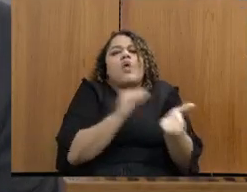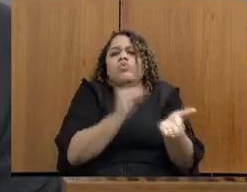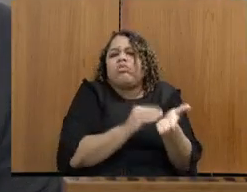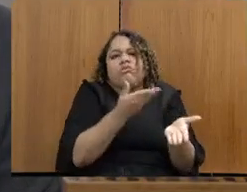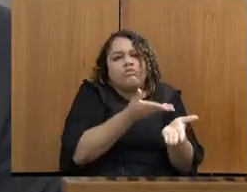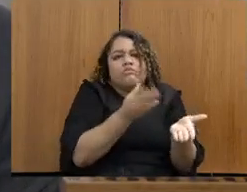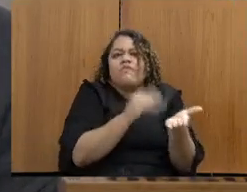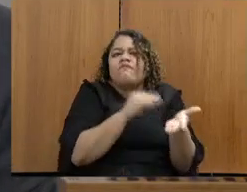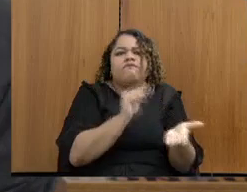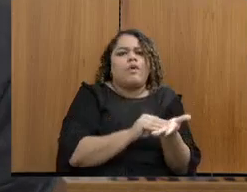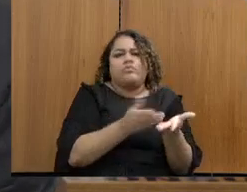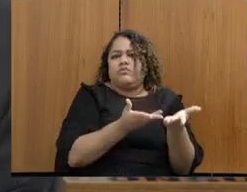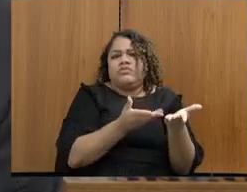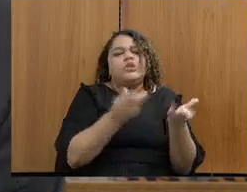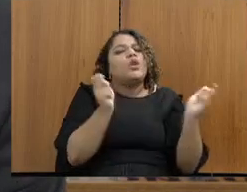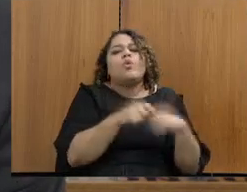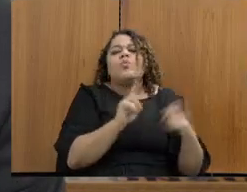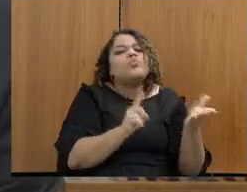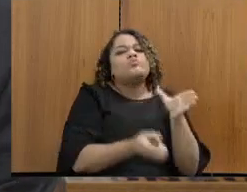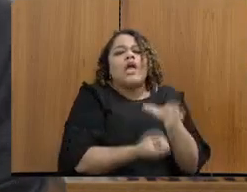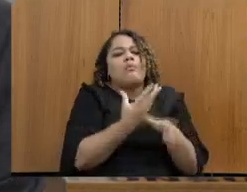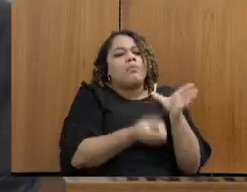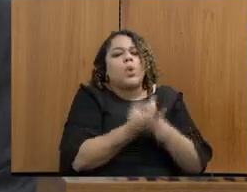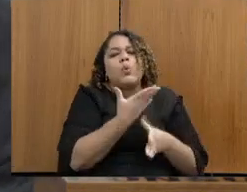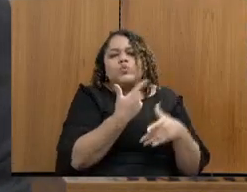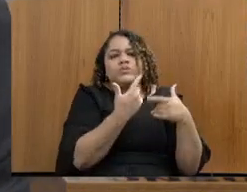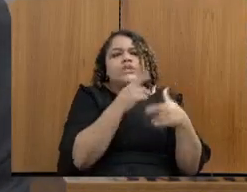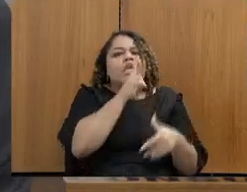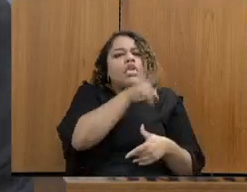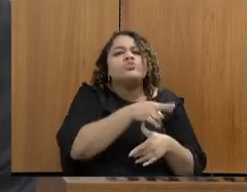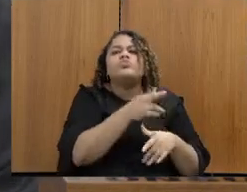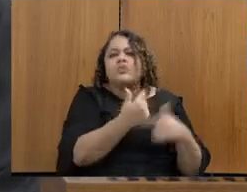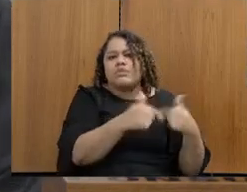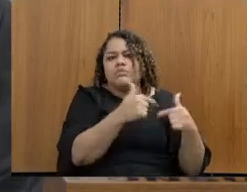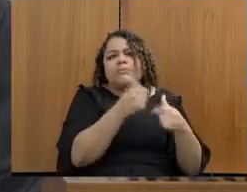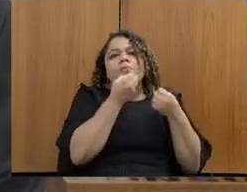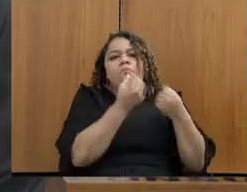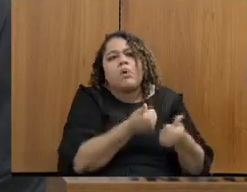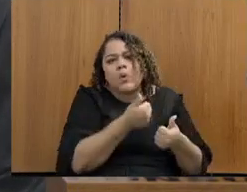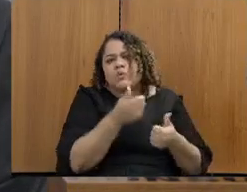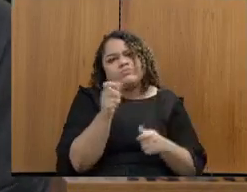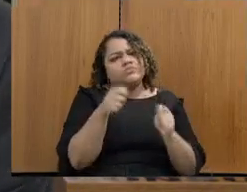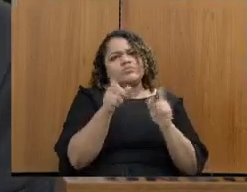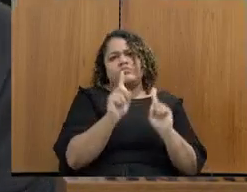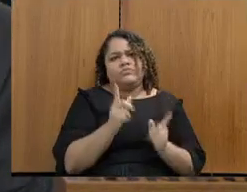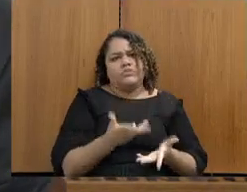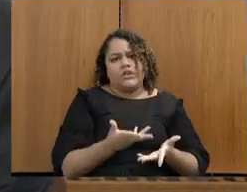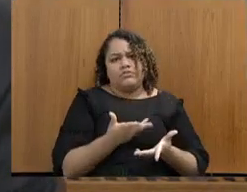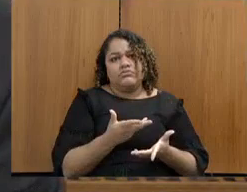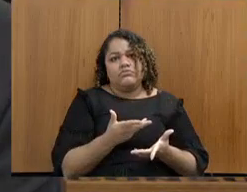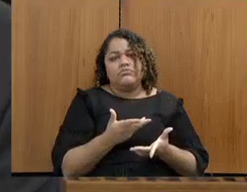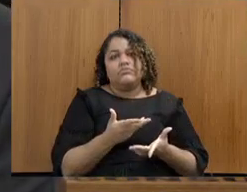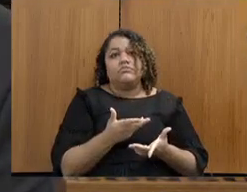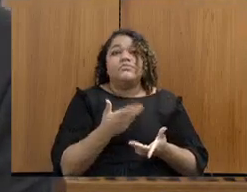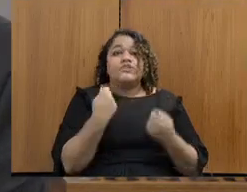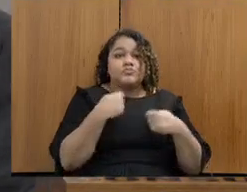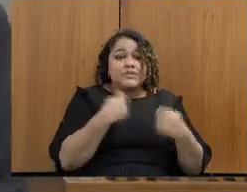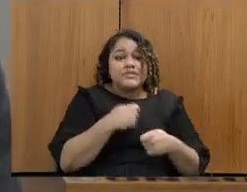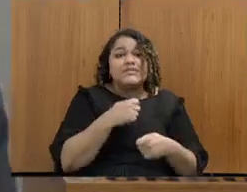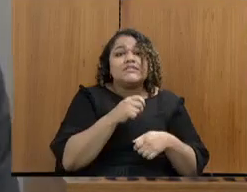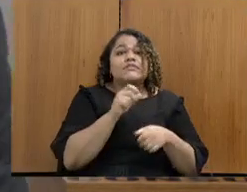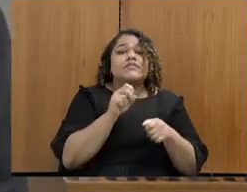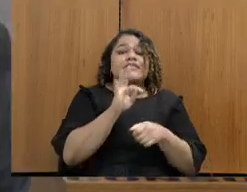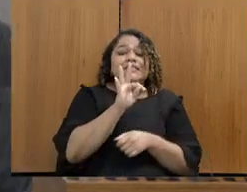bons enquetes nós não podemos ouvir e fazer as diligências dos tcos e